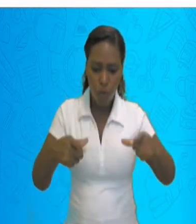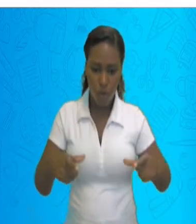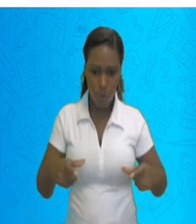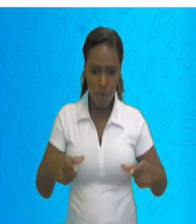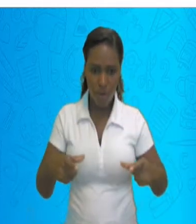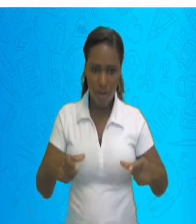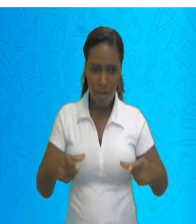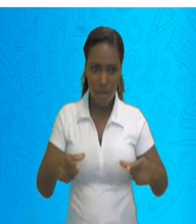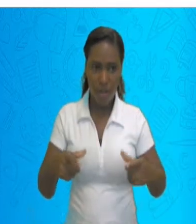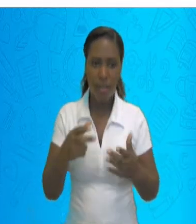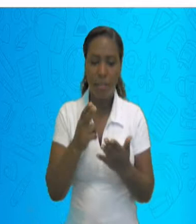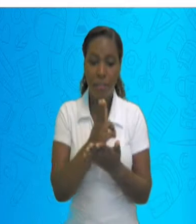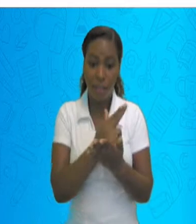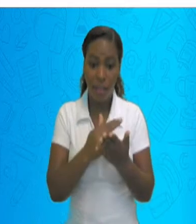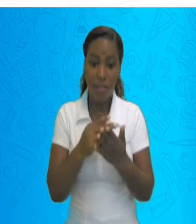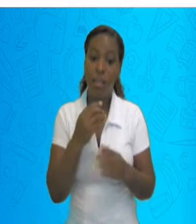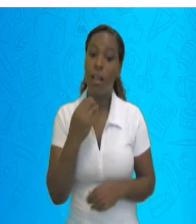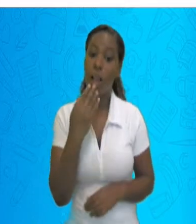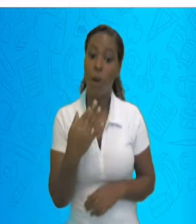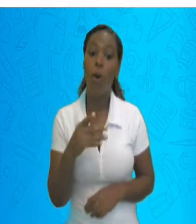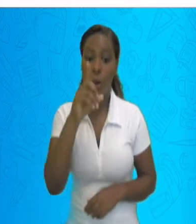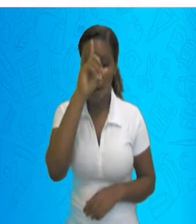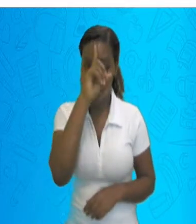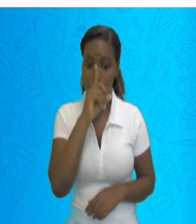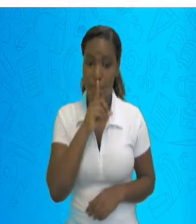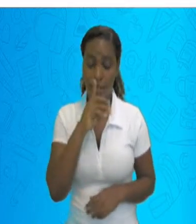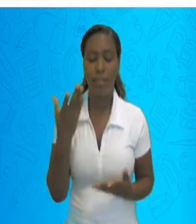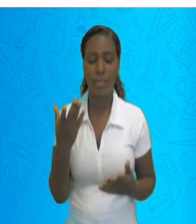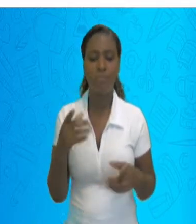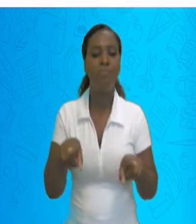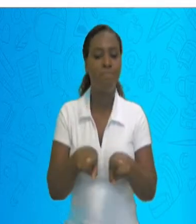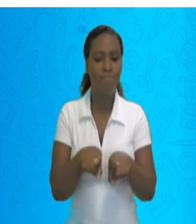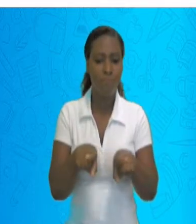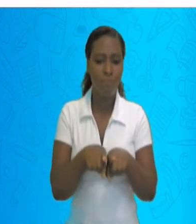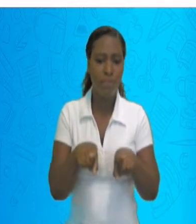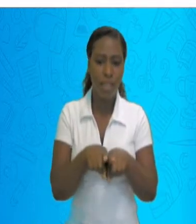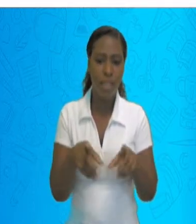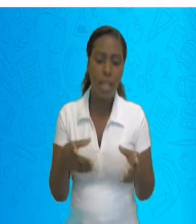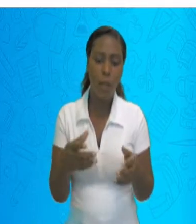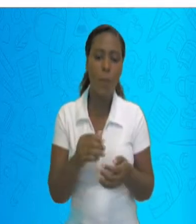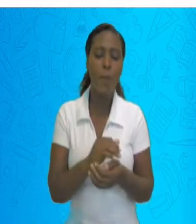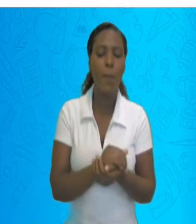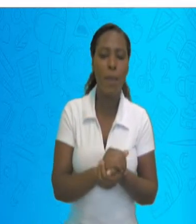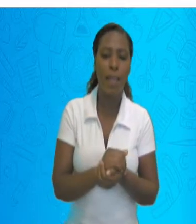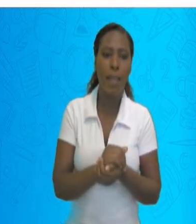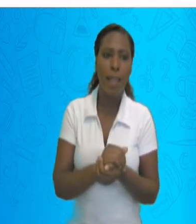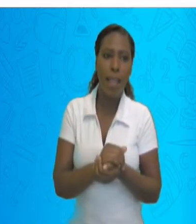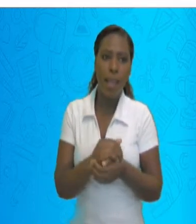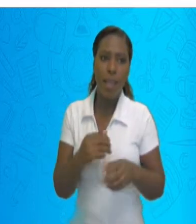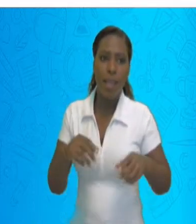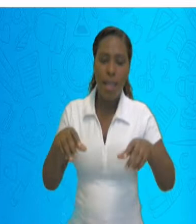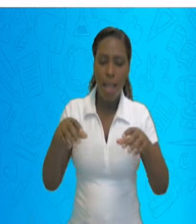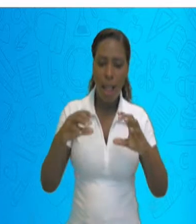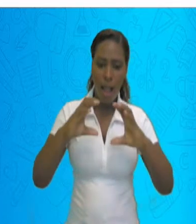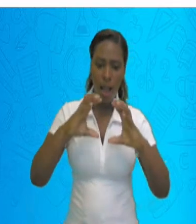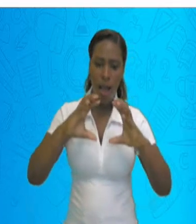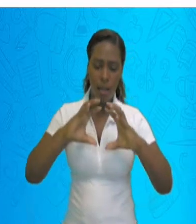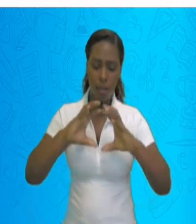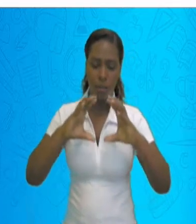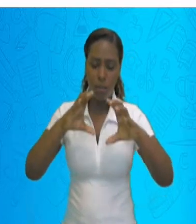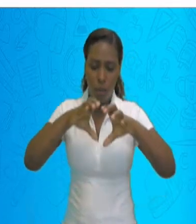amarela. Nós vamos estudar a esfera, né, que é o círculo, na verdade, né, a gente tem como essa noção do